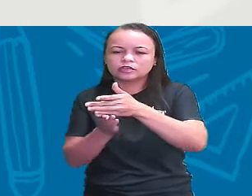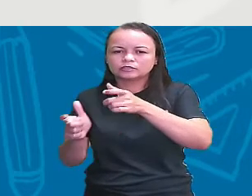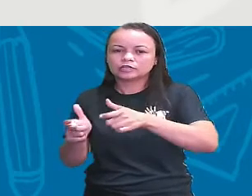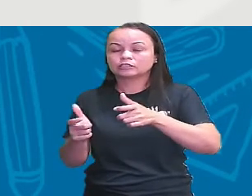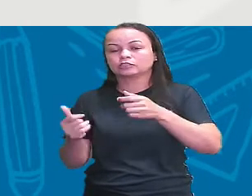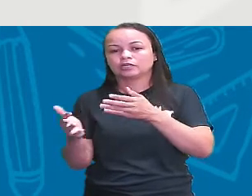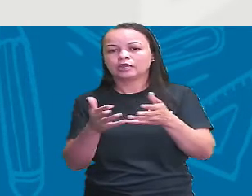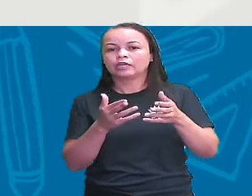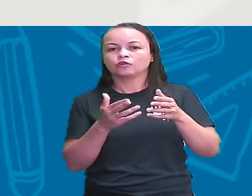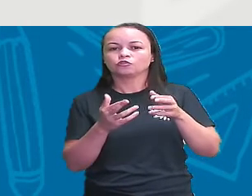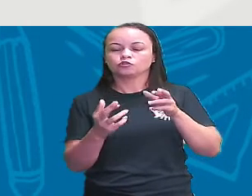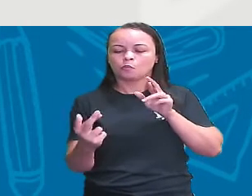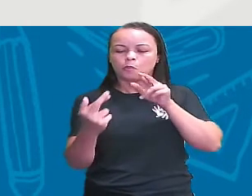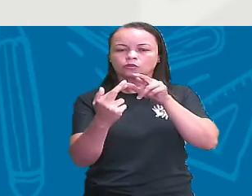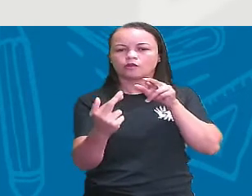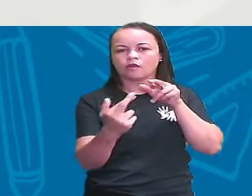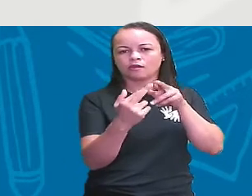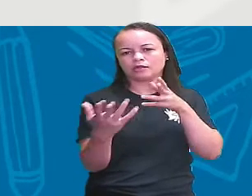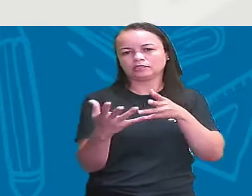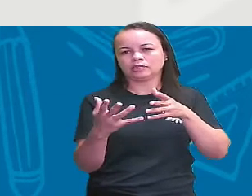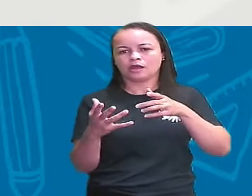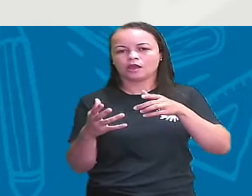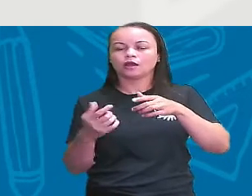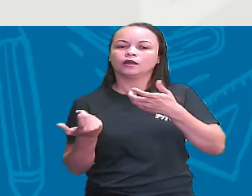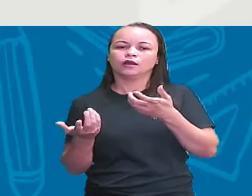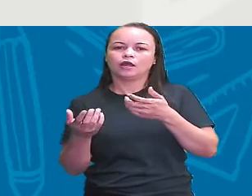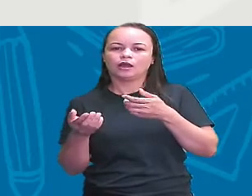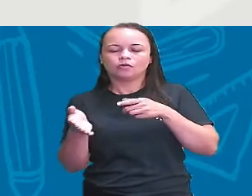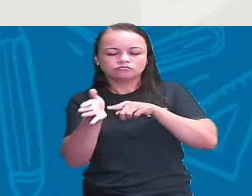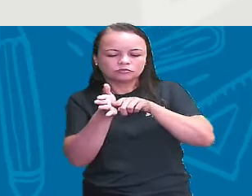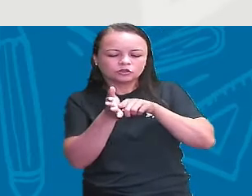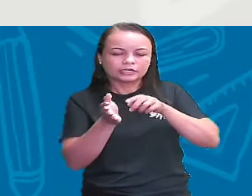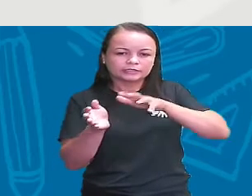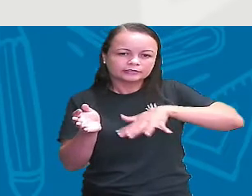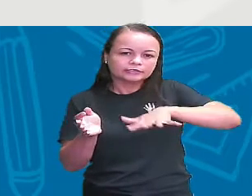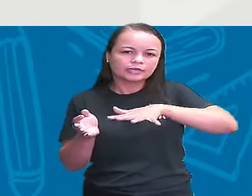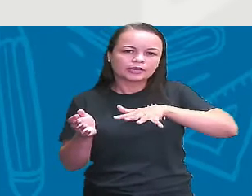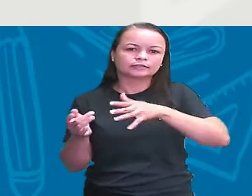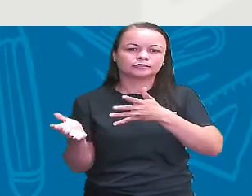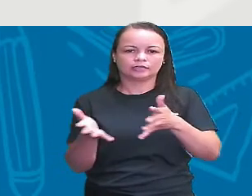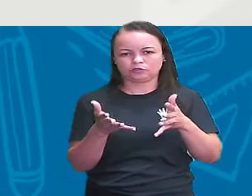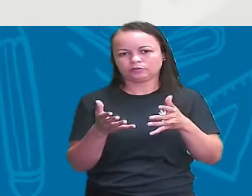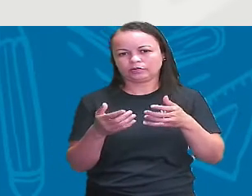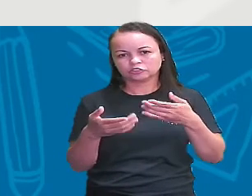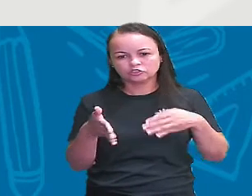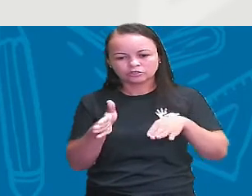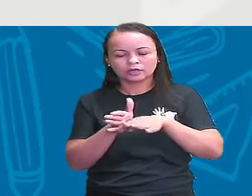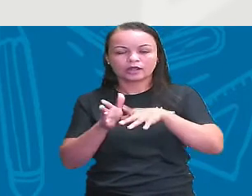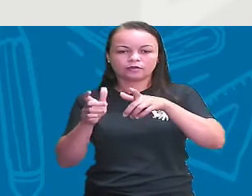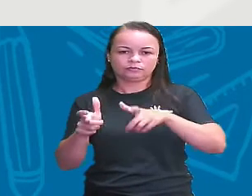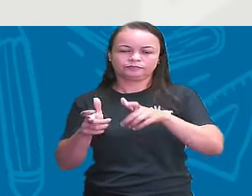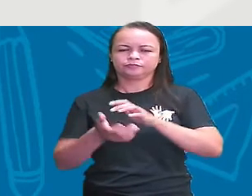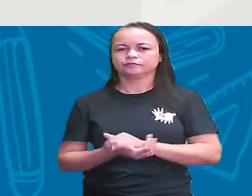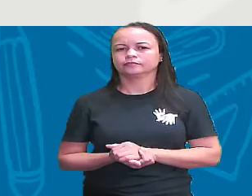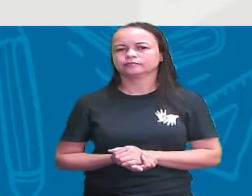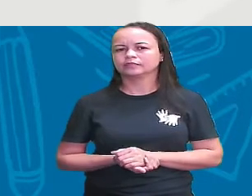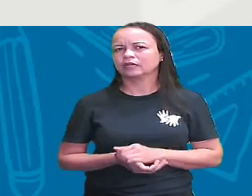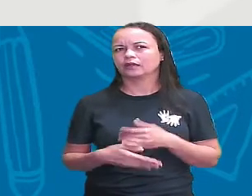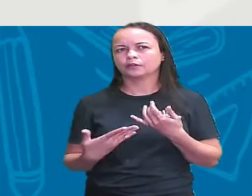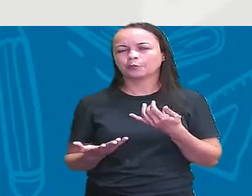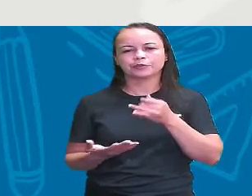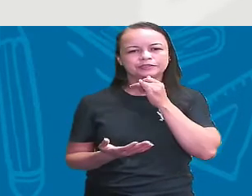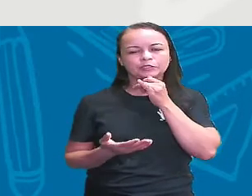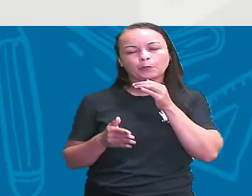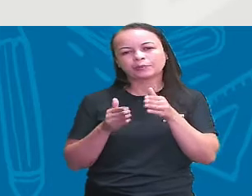orientações espaciais que você tem que tomar para poder chegar naquele local, tá bom? Se eu pedisse para você fazer, faça aí